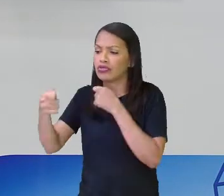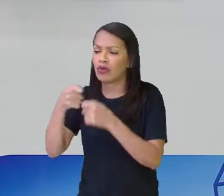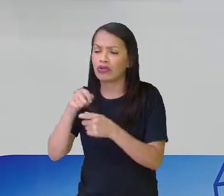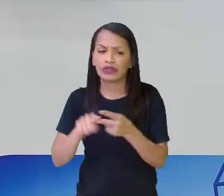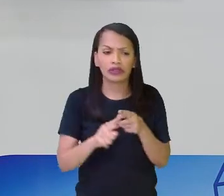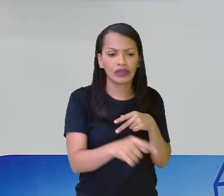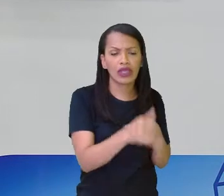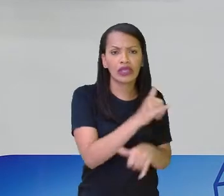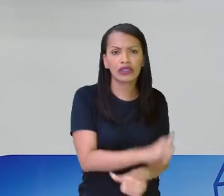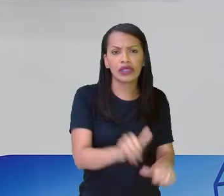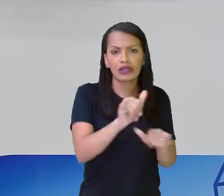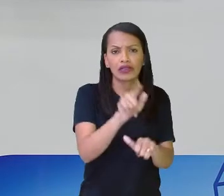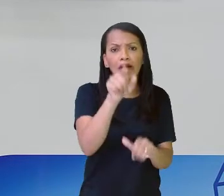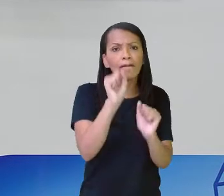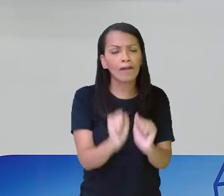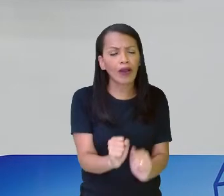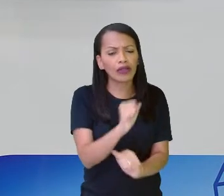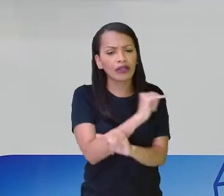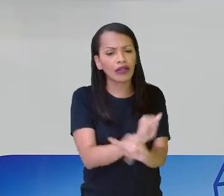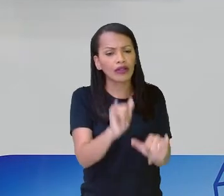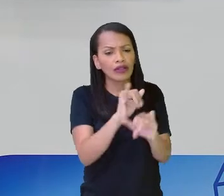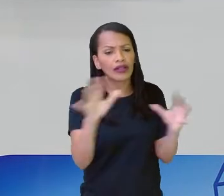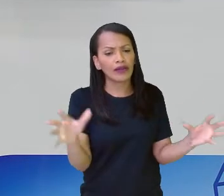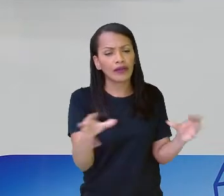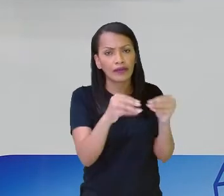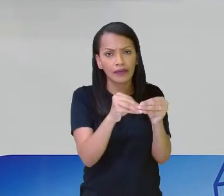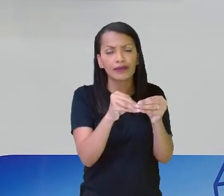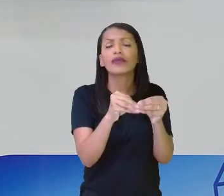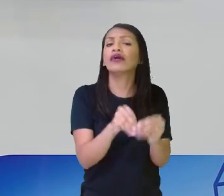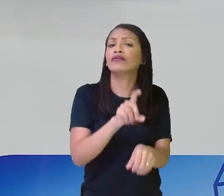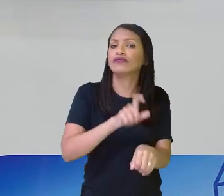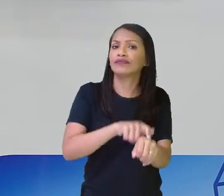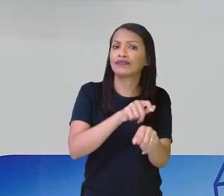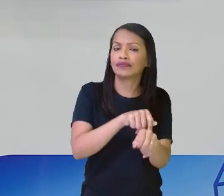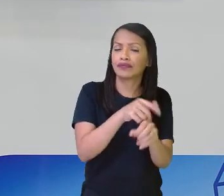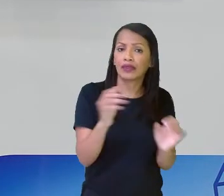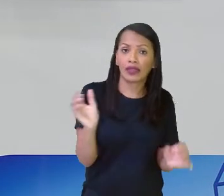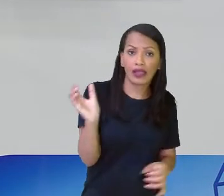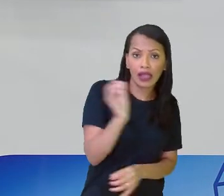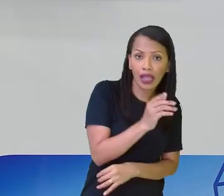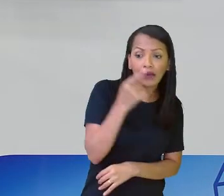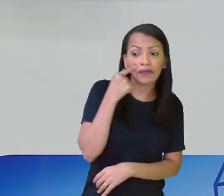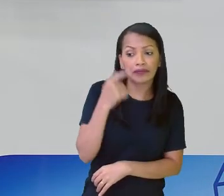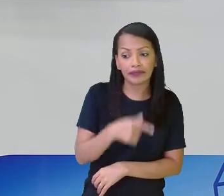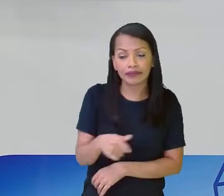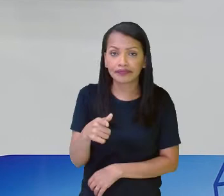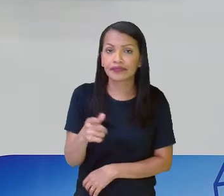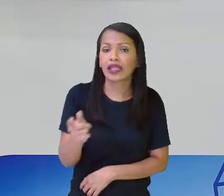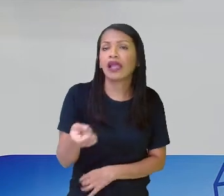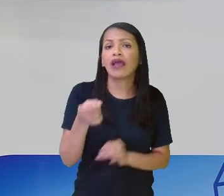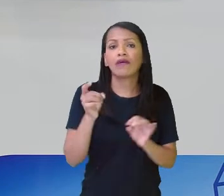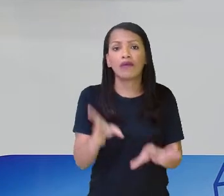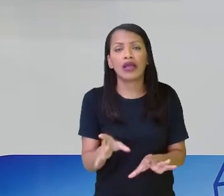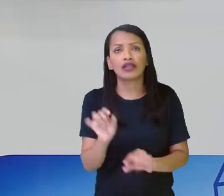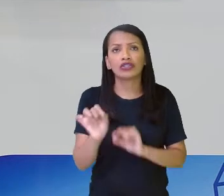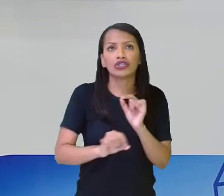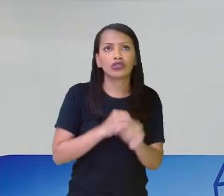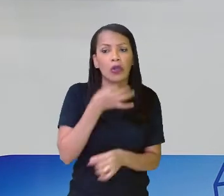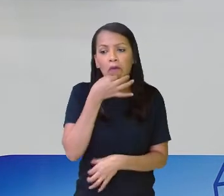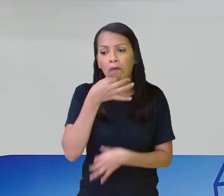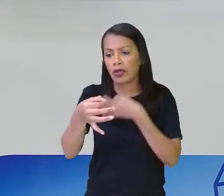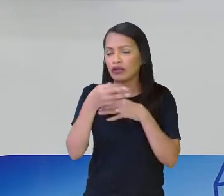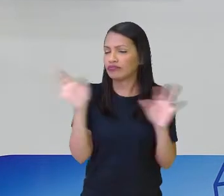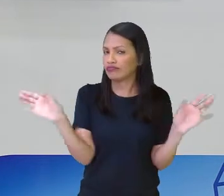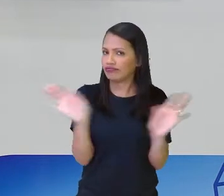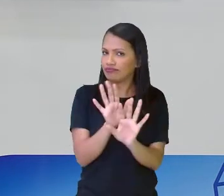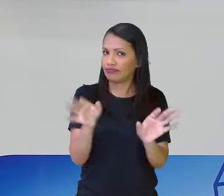que a notícia é mais curta, é dada de forma imediata, o repórter, o jornalista, ele não vai dar ali a sua opinião,